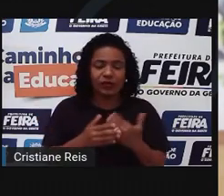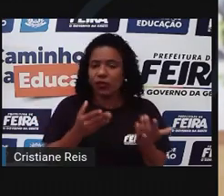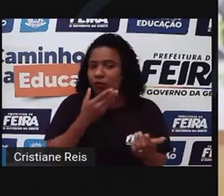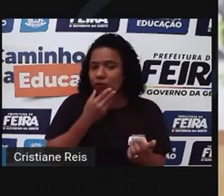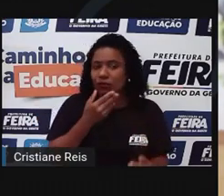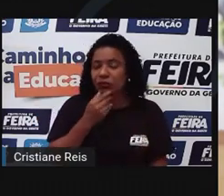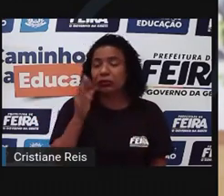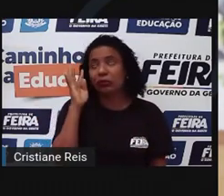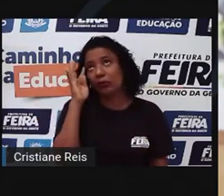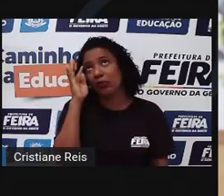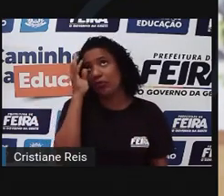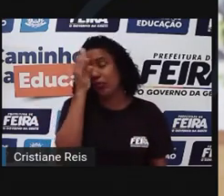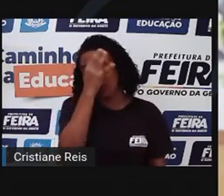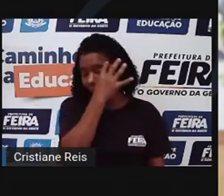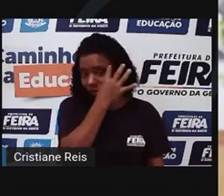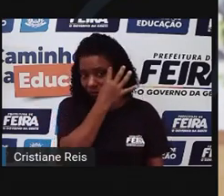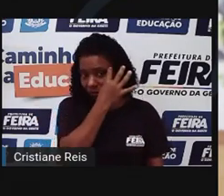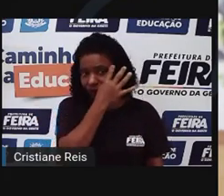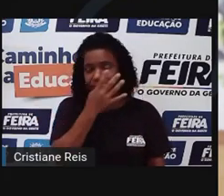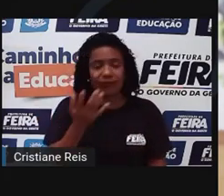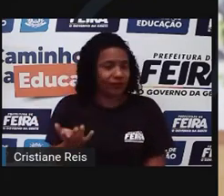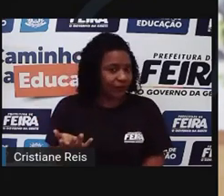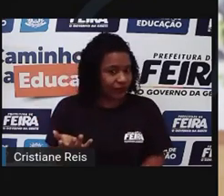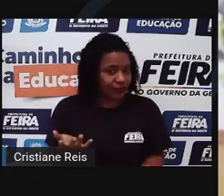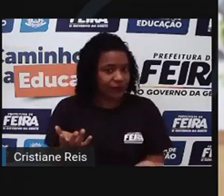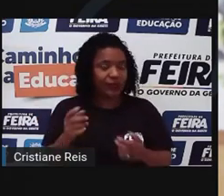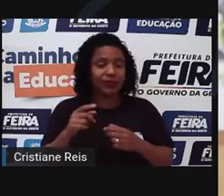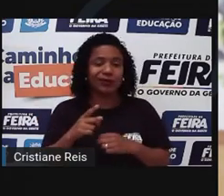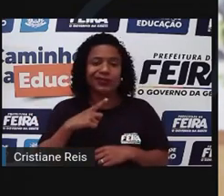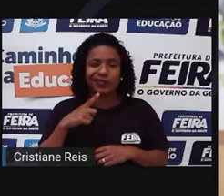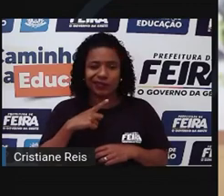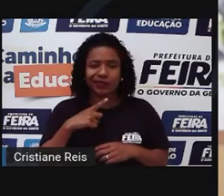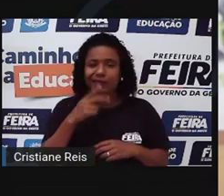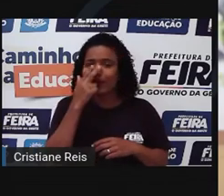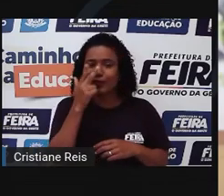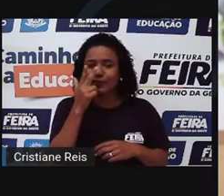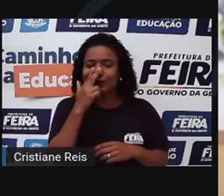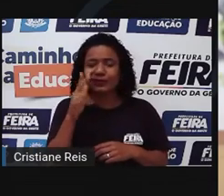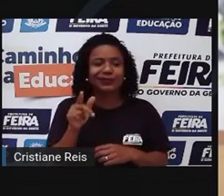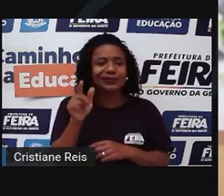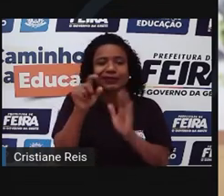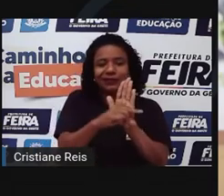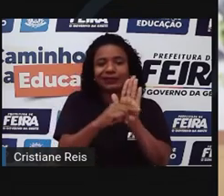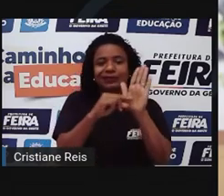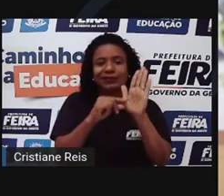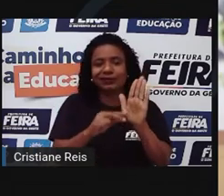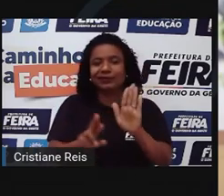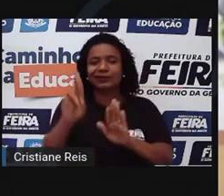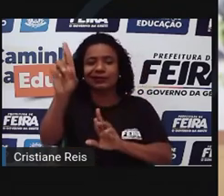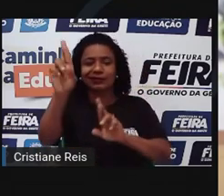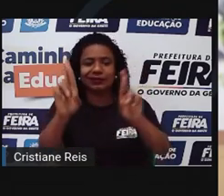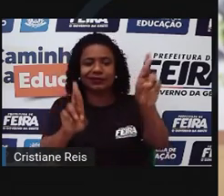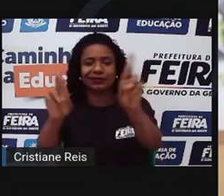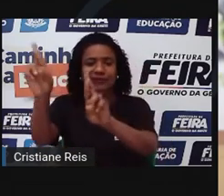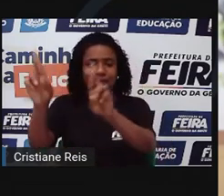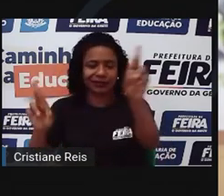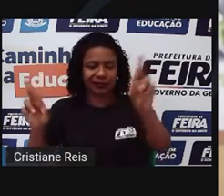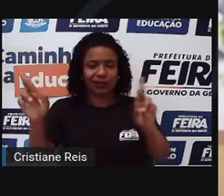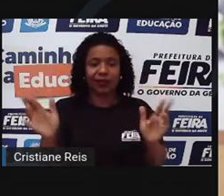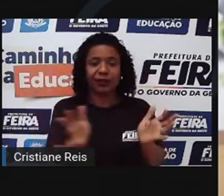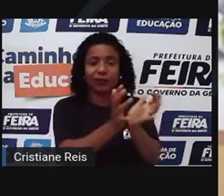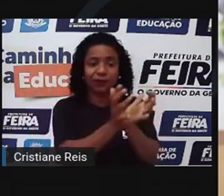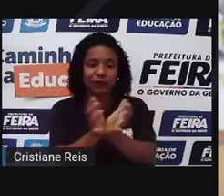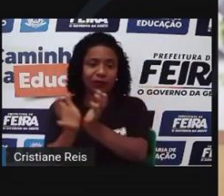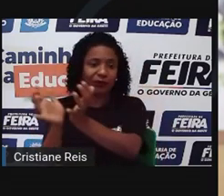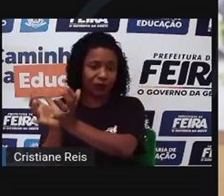distraídos ou não são... Então, a gente reproduz muito estereótipo na educação, né? Então, a gente tem, sim, grupos muito vulneráveis que